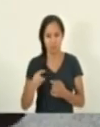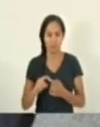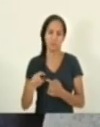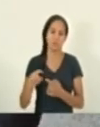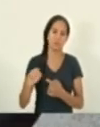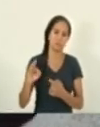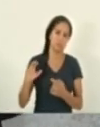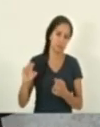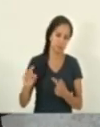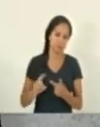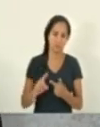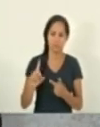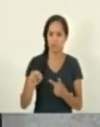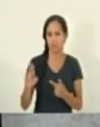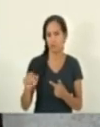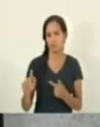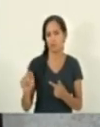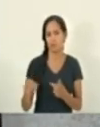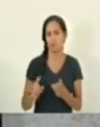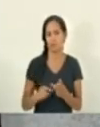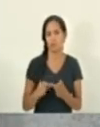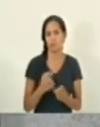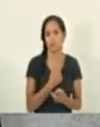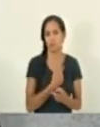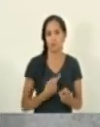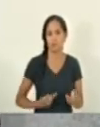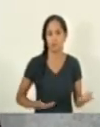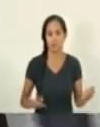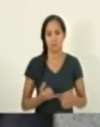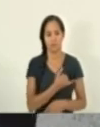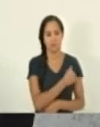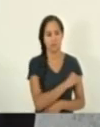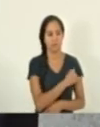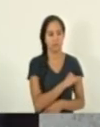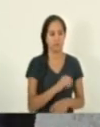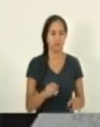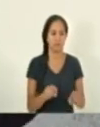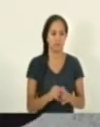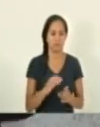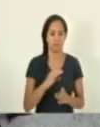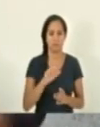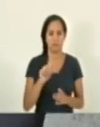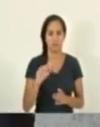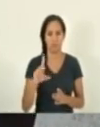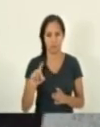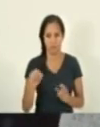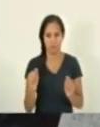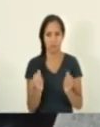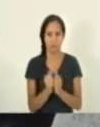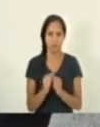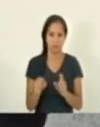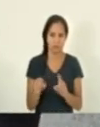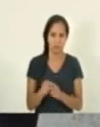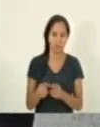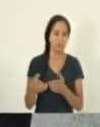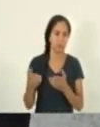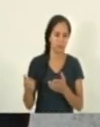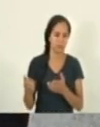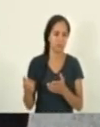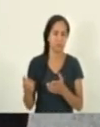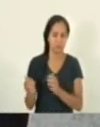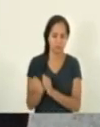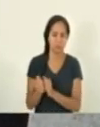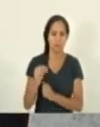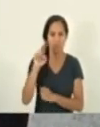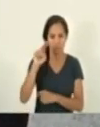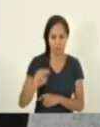Adriana Arides, o governador hoje do Rio de Janeiro, Cláudio Castro, passou também pela formação do